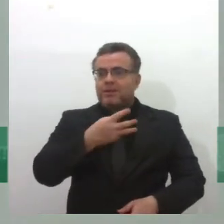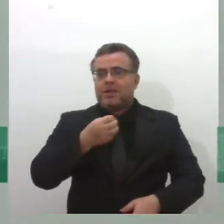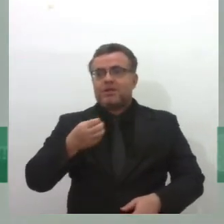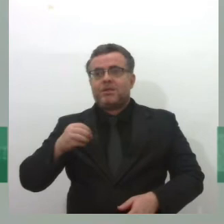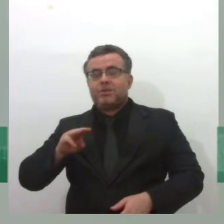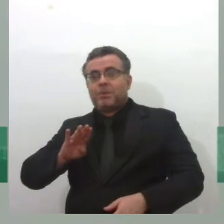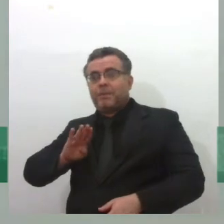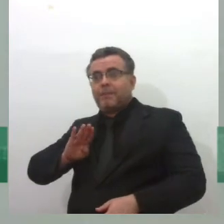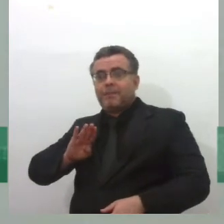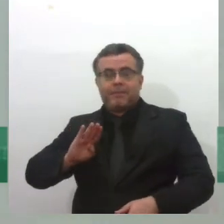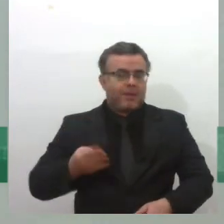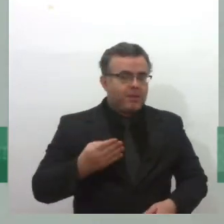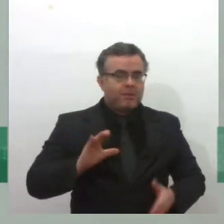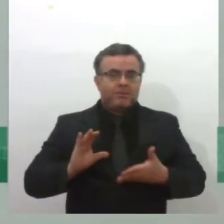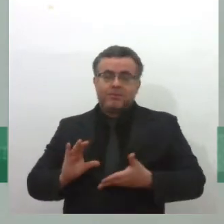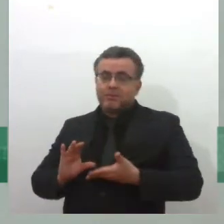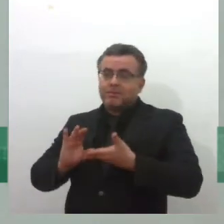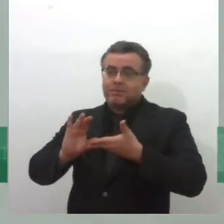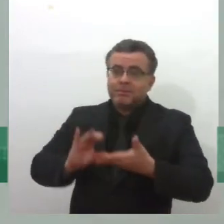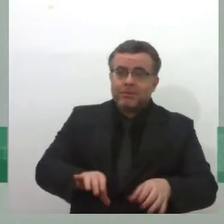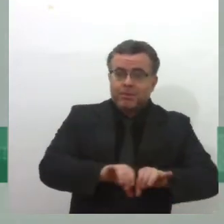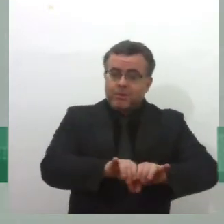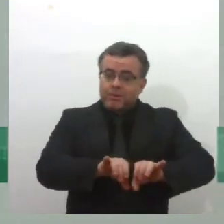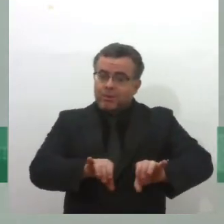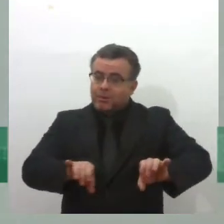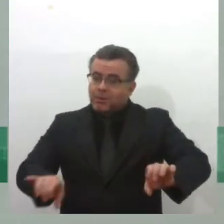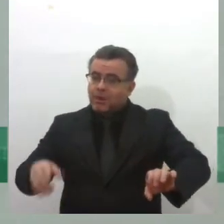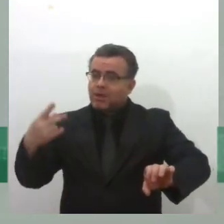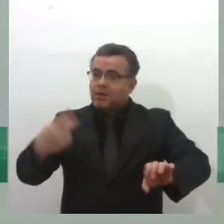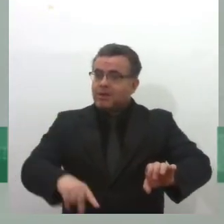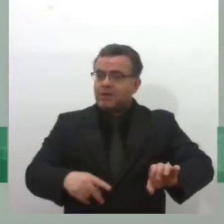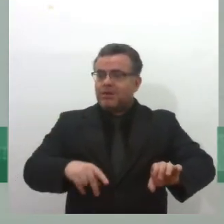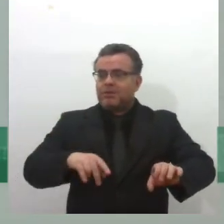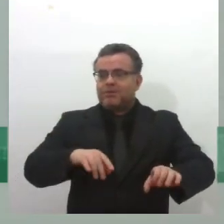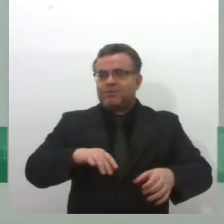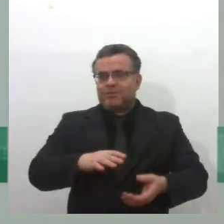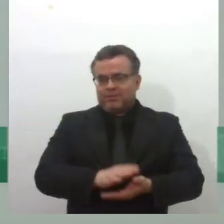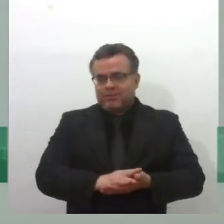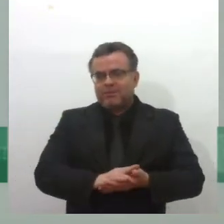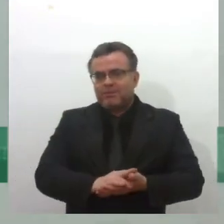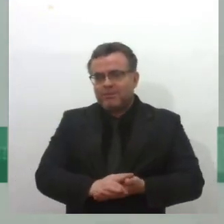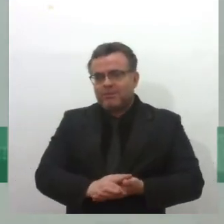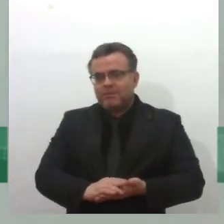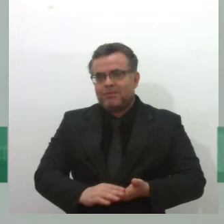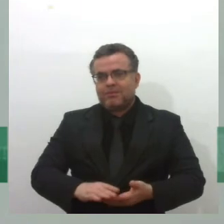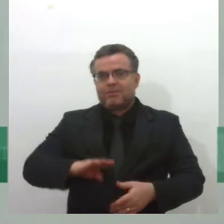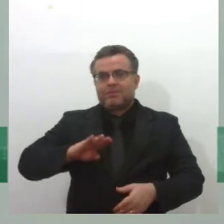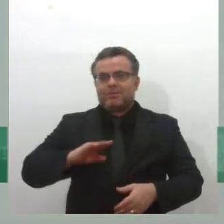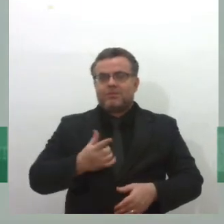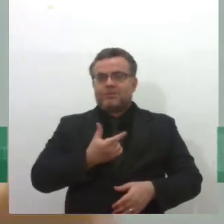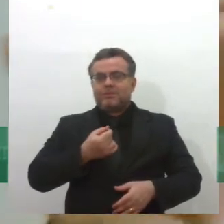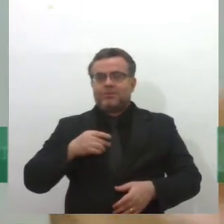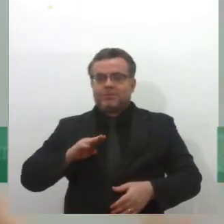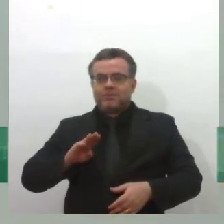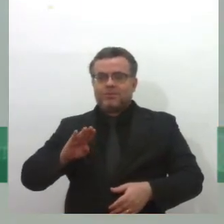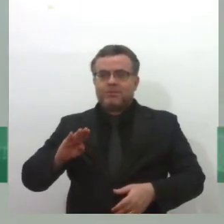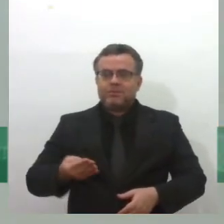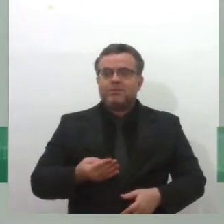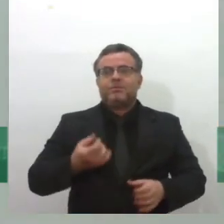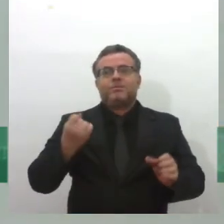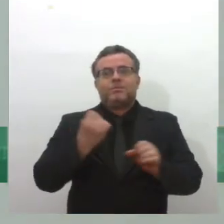água e saneamento no Brasil no orçamento 2022. Com 200 bilhões, você faria